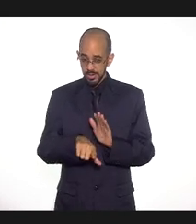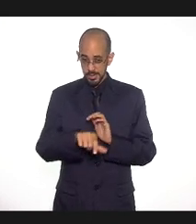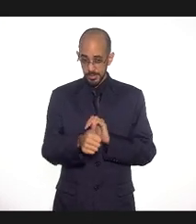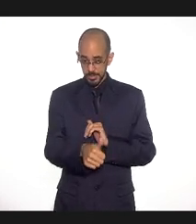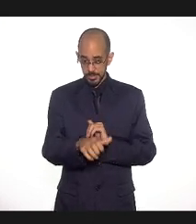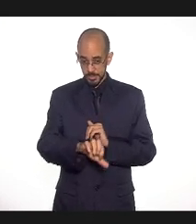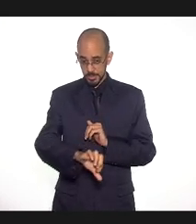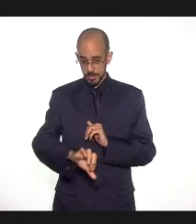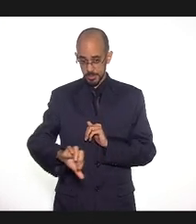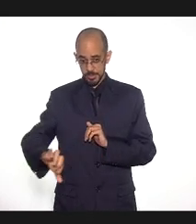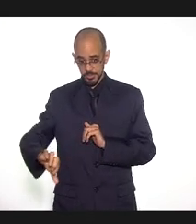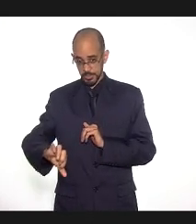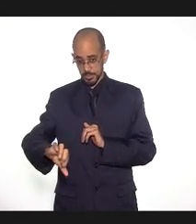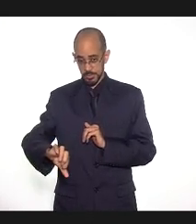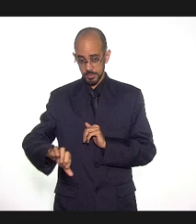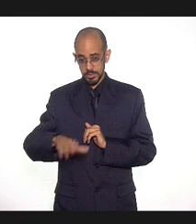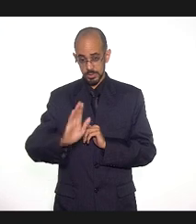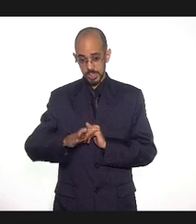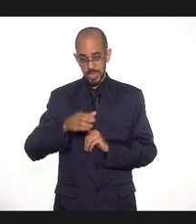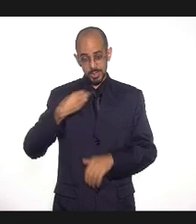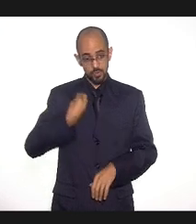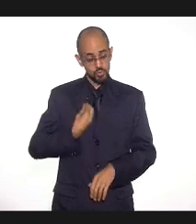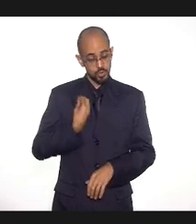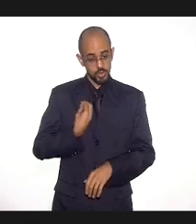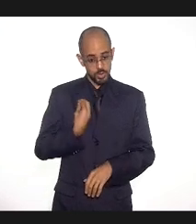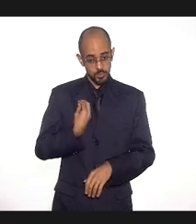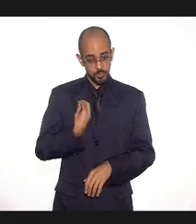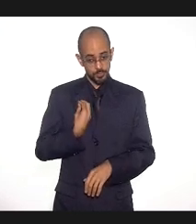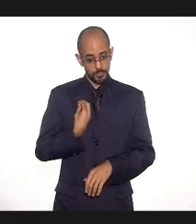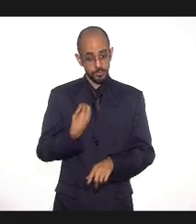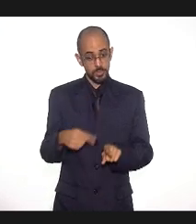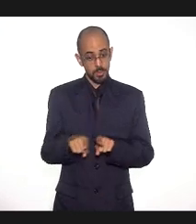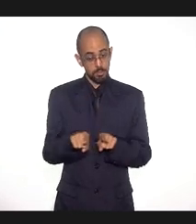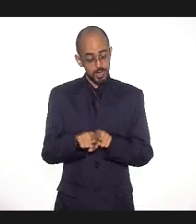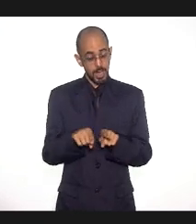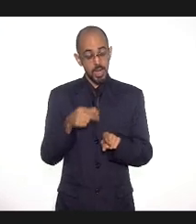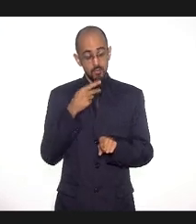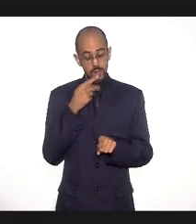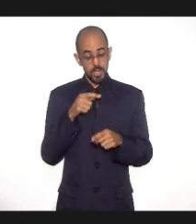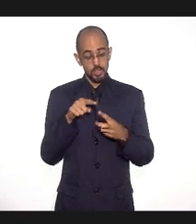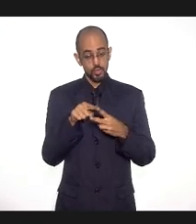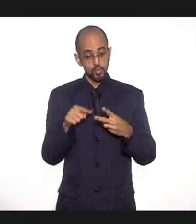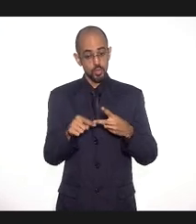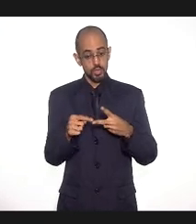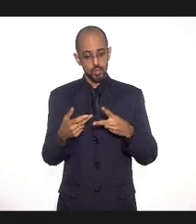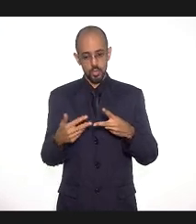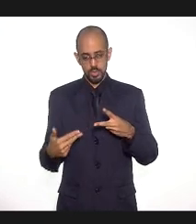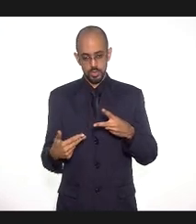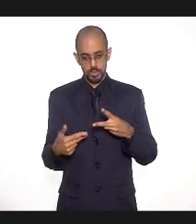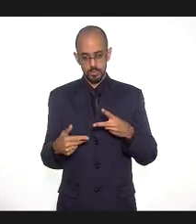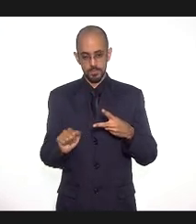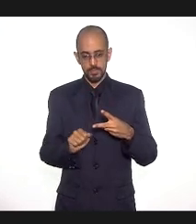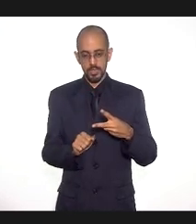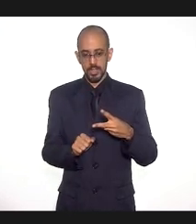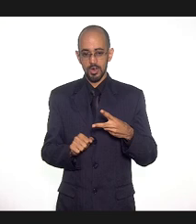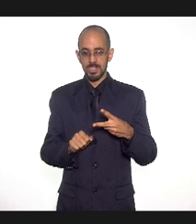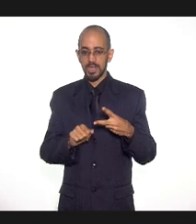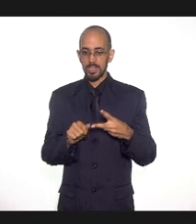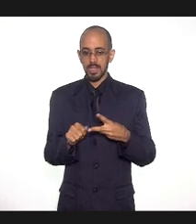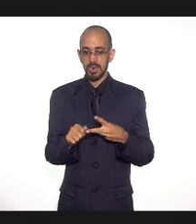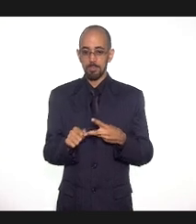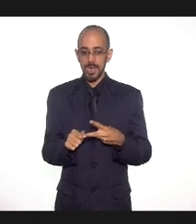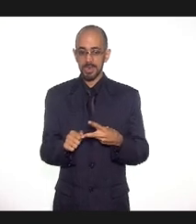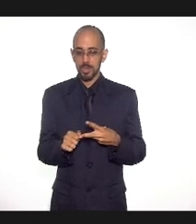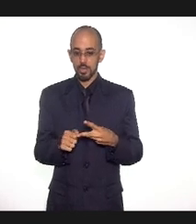99, já está em vigor. E ela, inclusive, aqui, ela fala de duas situações distintas, né? embora ela